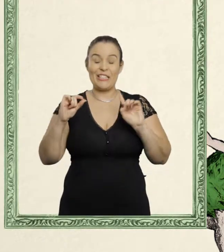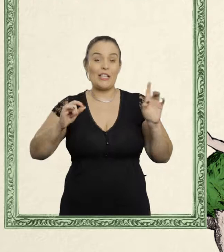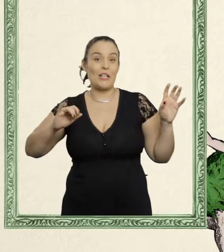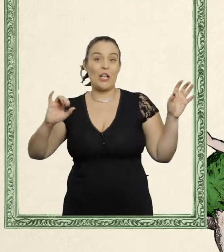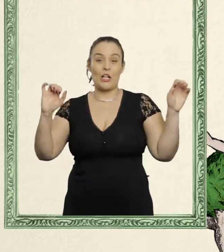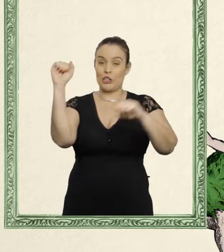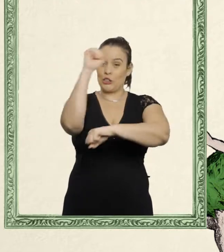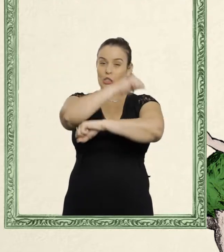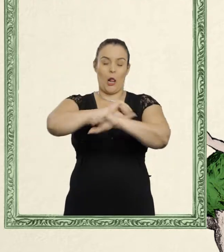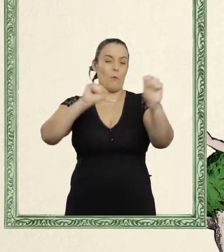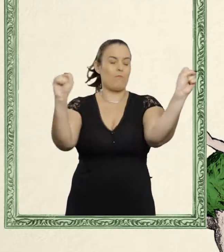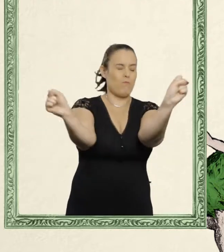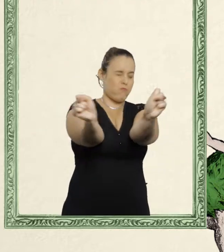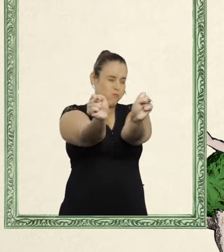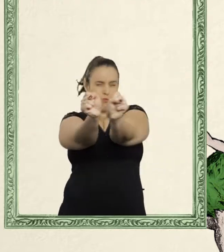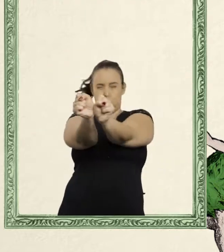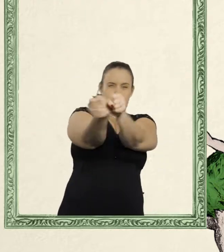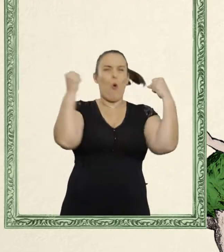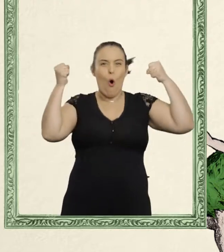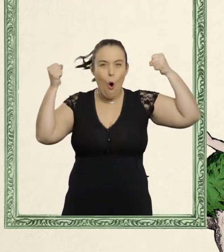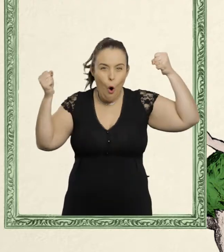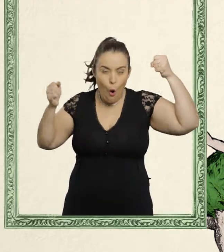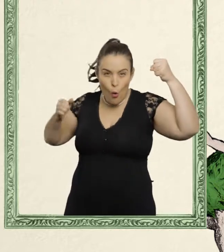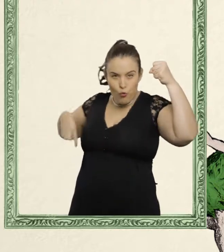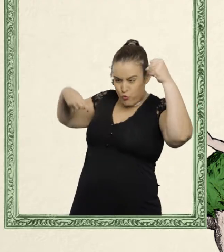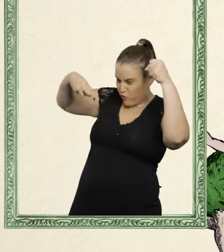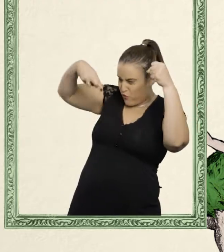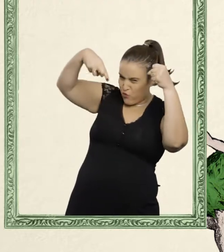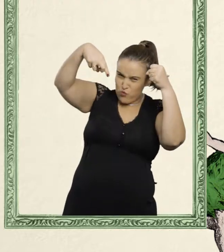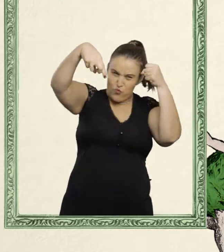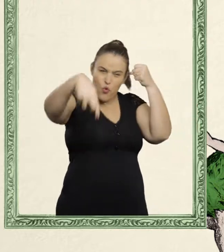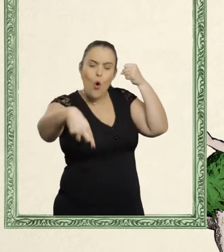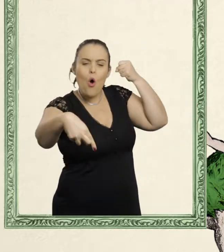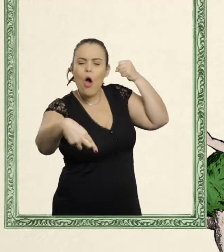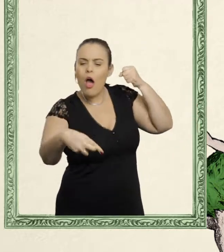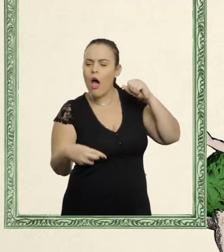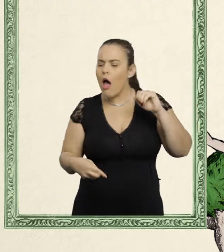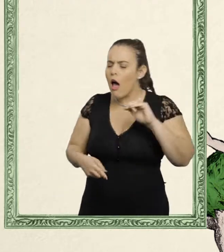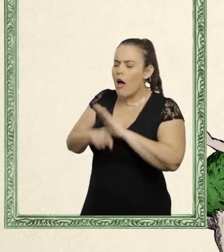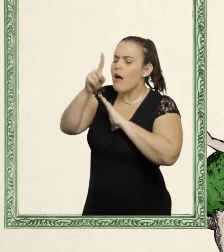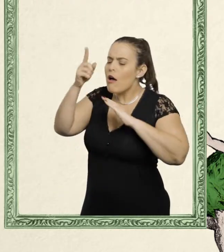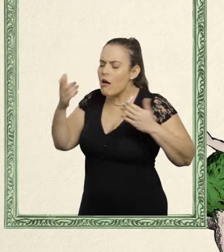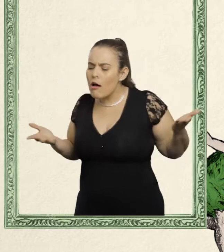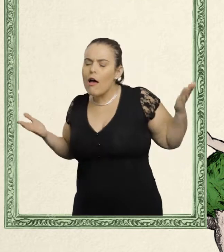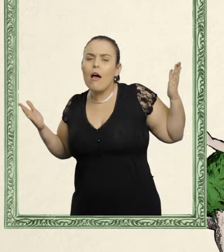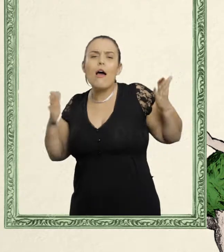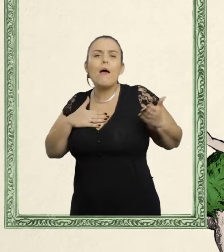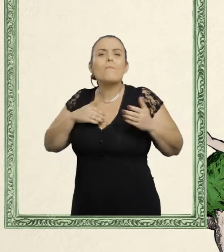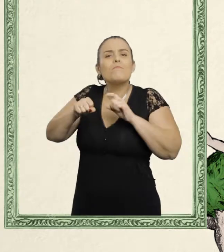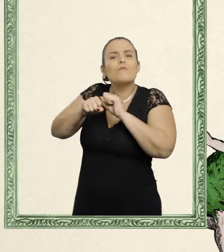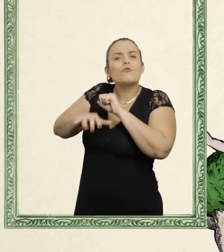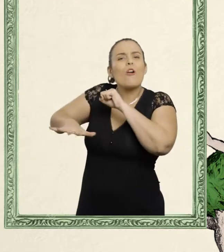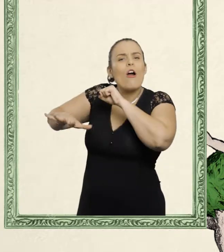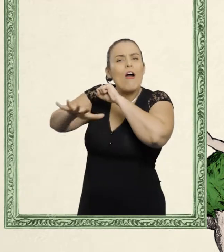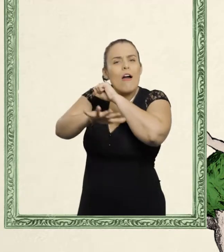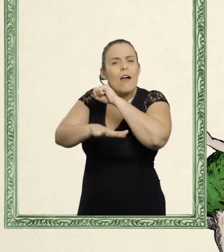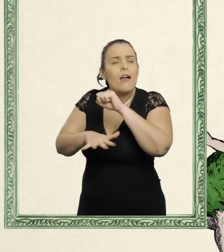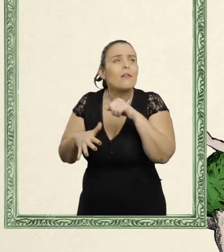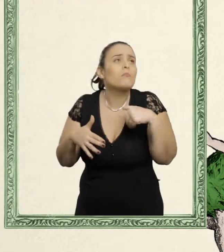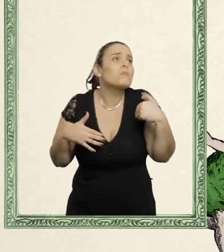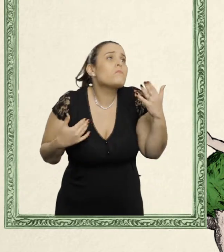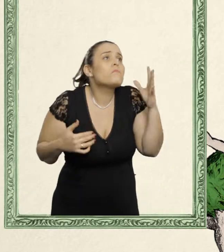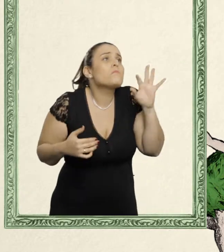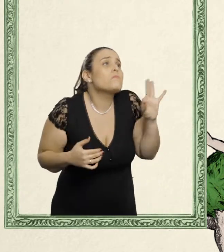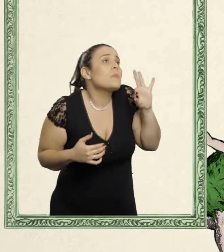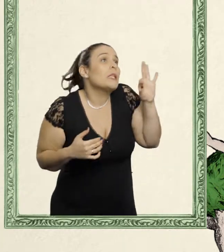a janela abriu com toda a força. Peter caiu dentro do quarto. Peter perguntou para Sininho onde estava a sombra